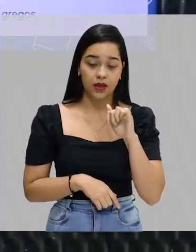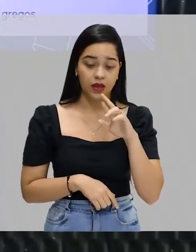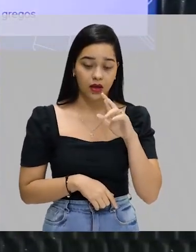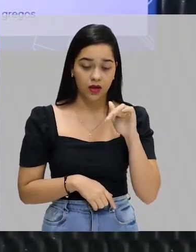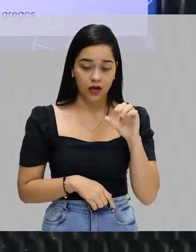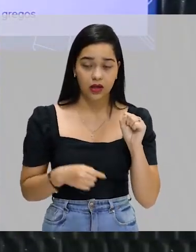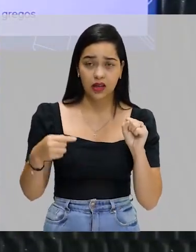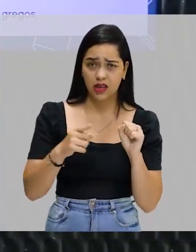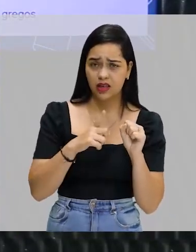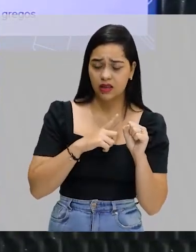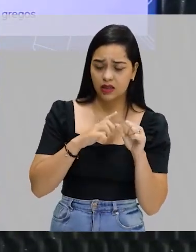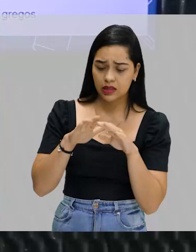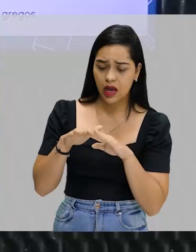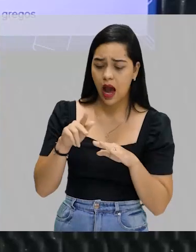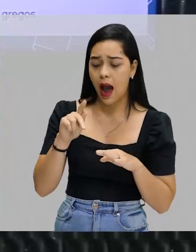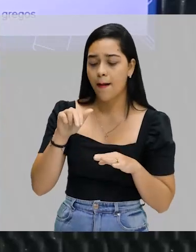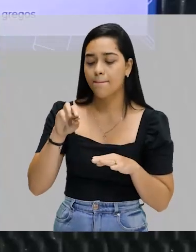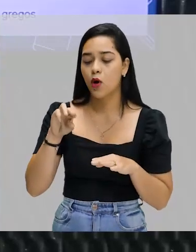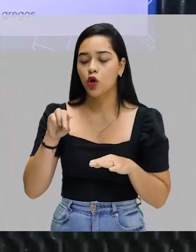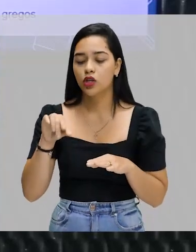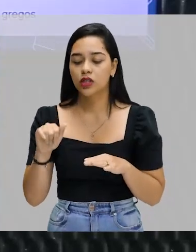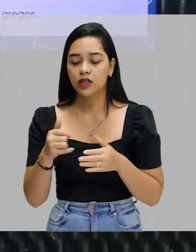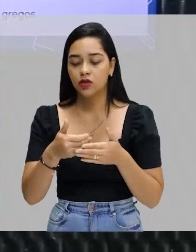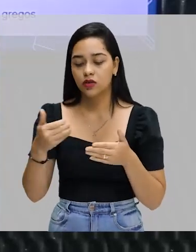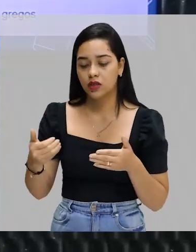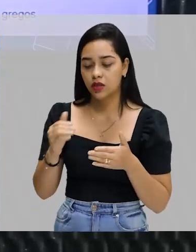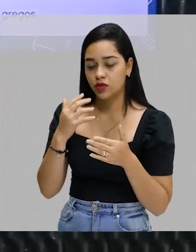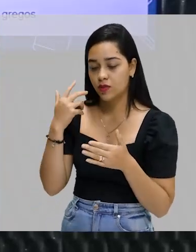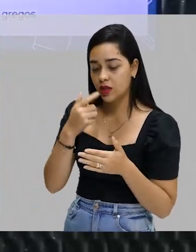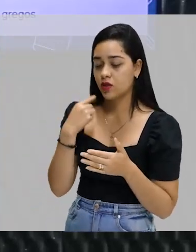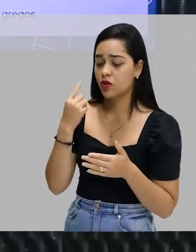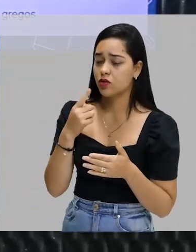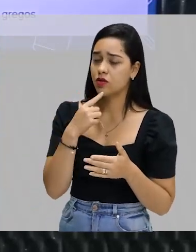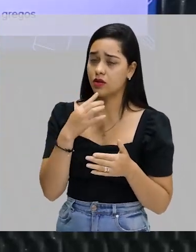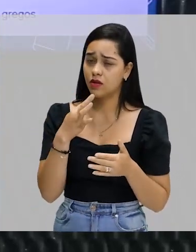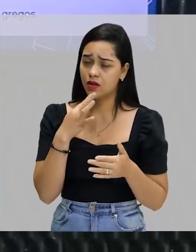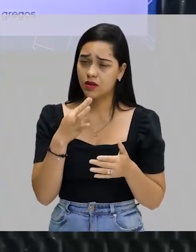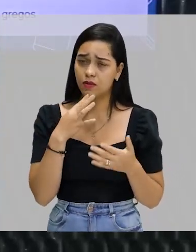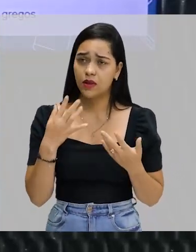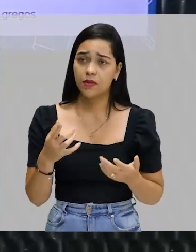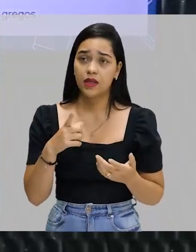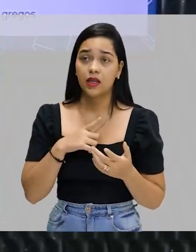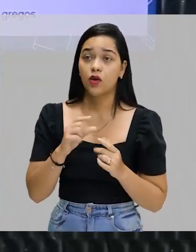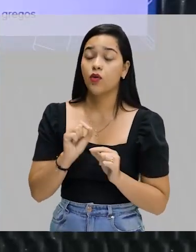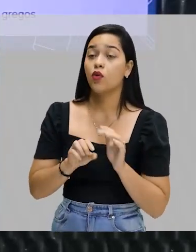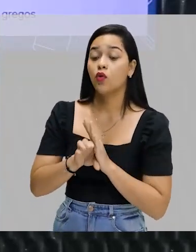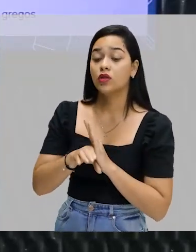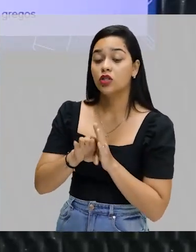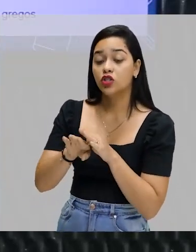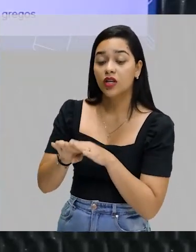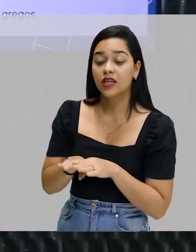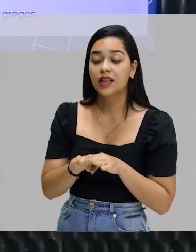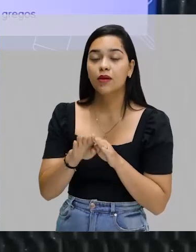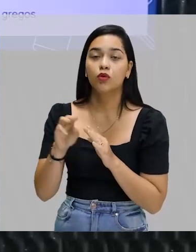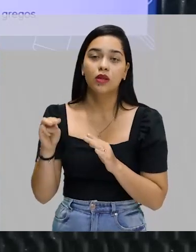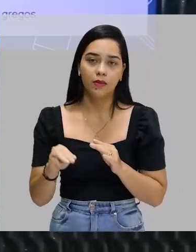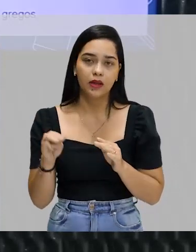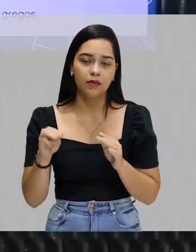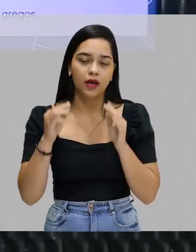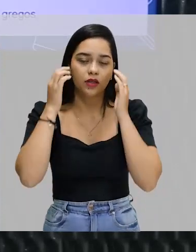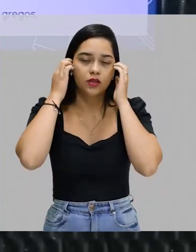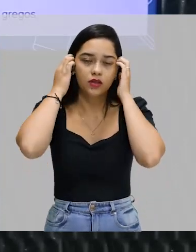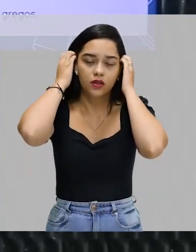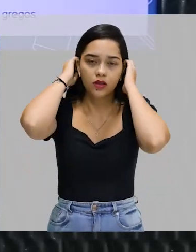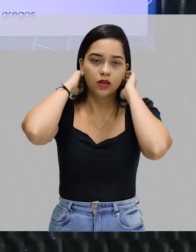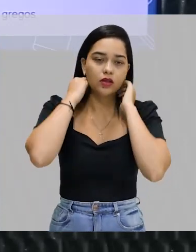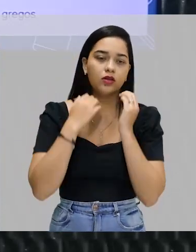essa harmonia, ele tira o conceito de beleza, que nós conhecemos, e trabalha um conceito de equilíbrio matemático, certo?